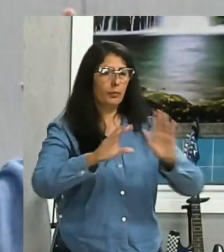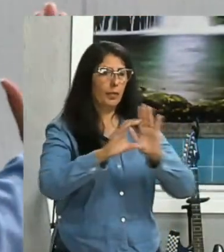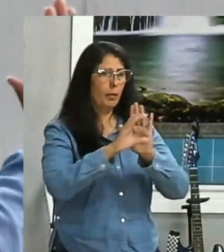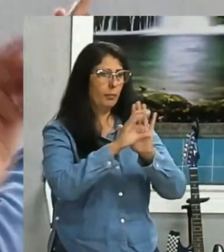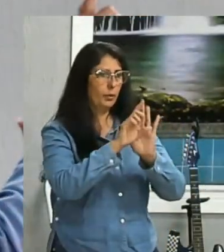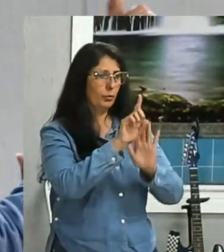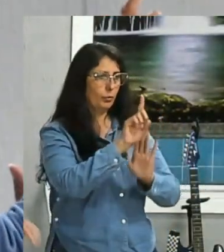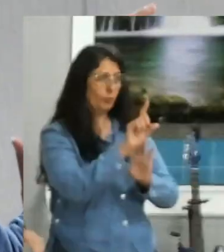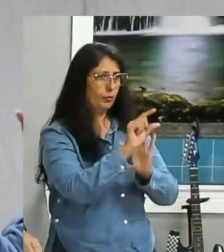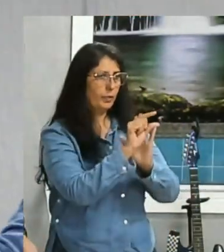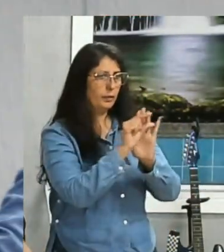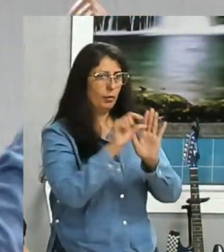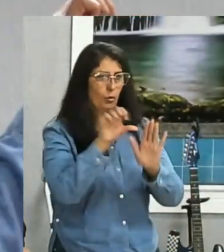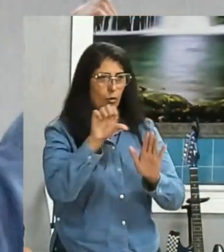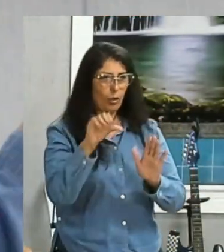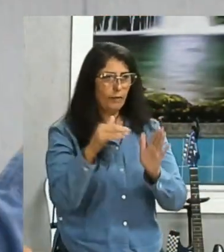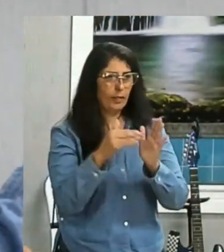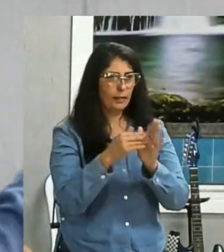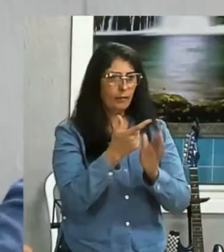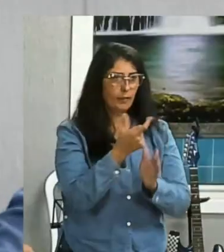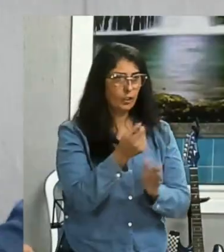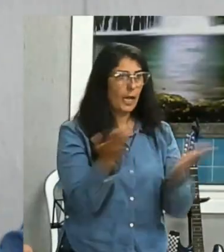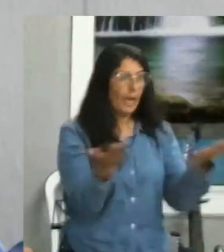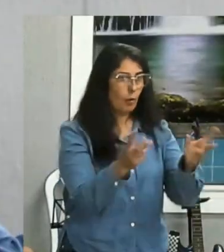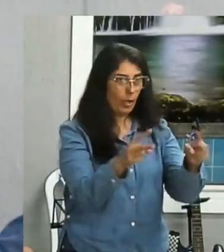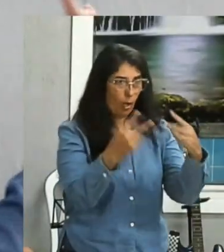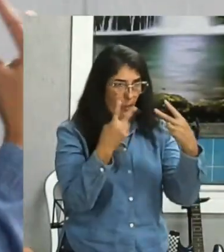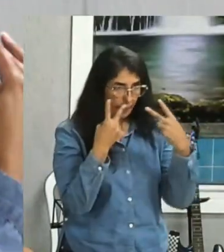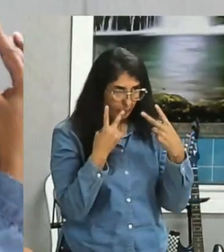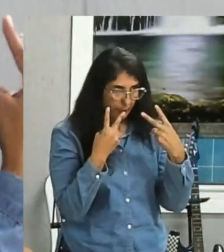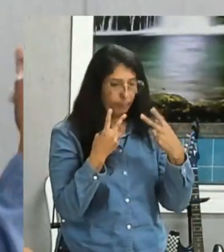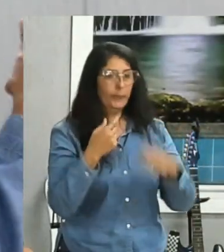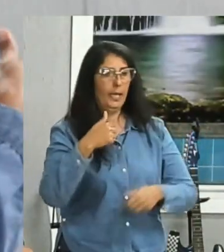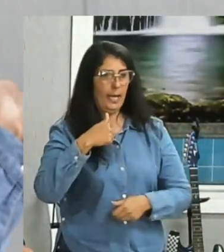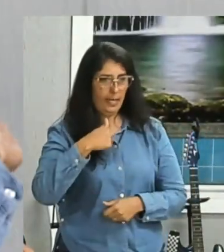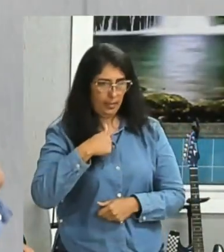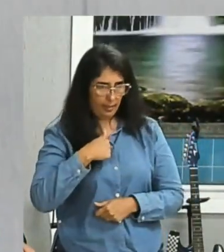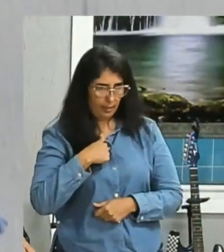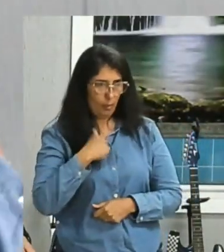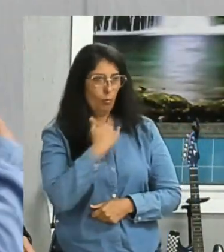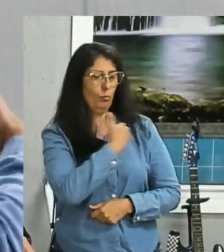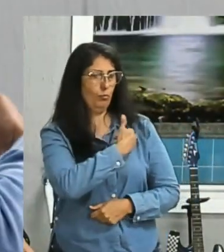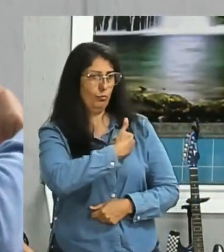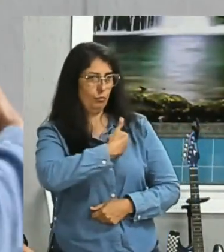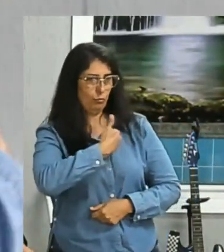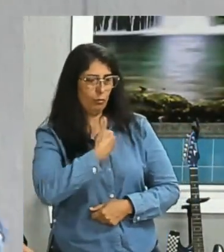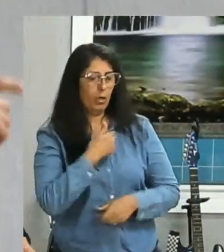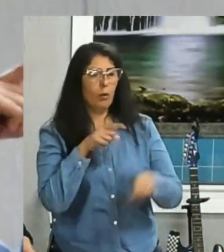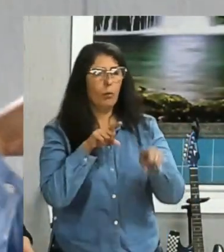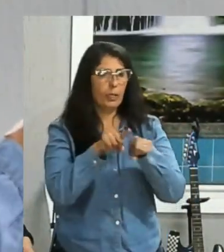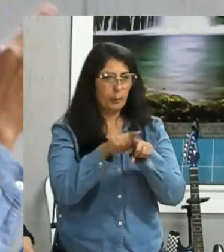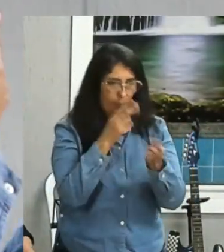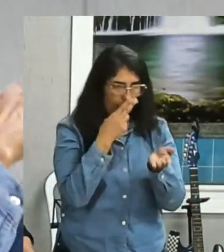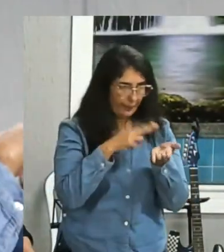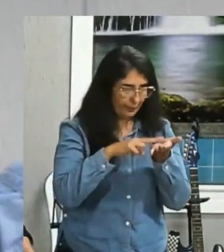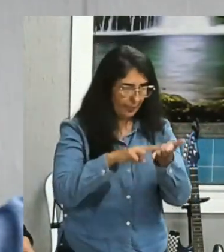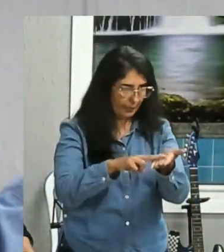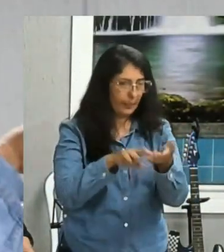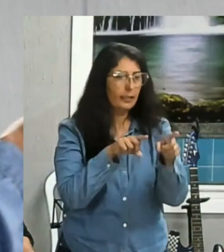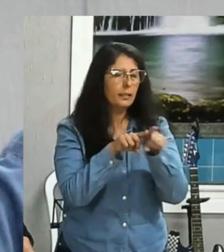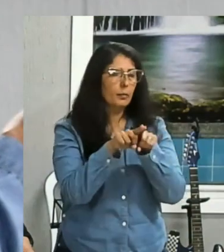de 9 a 20. Eu, João, irmão vosso e companheiro